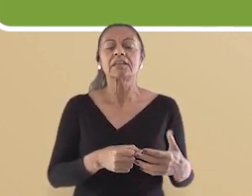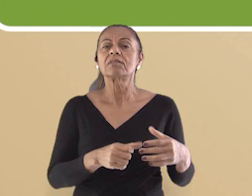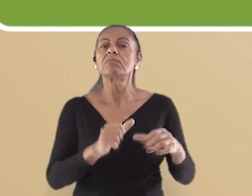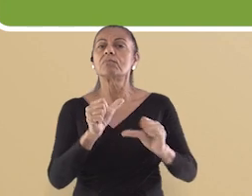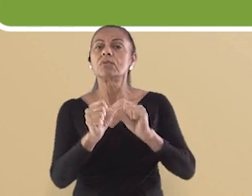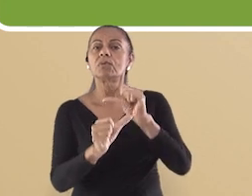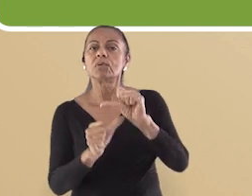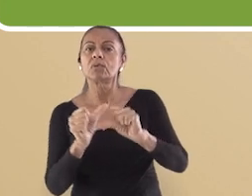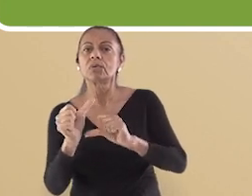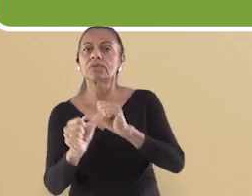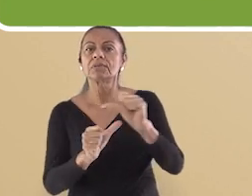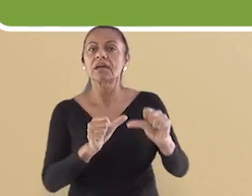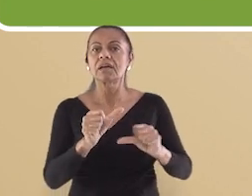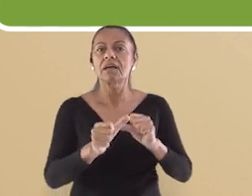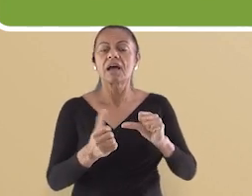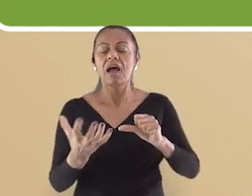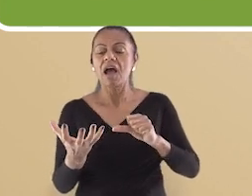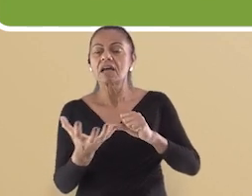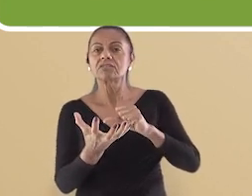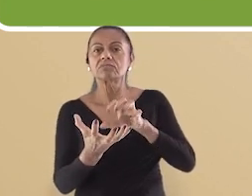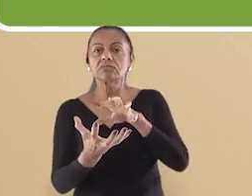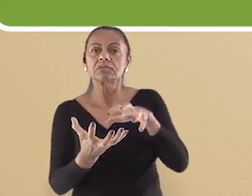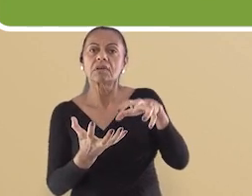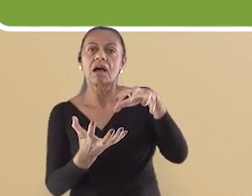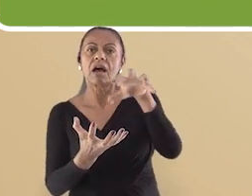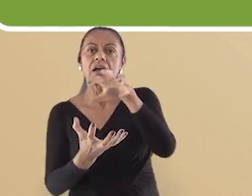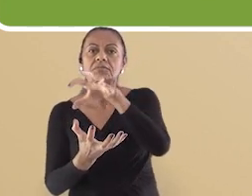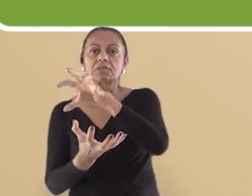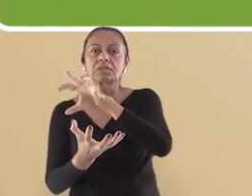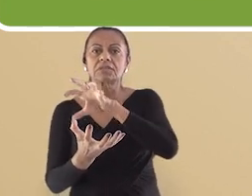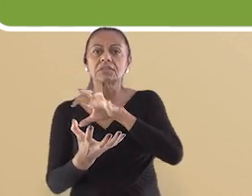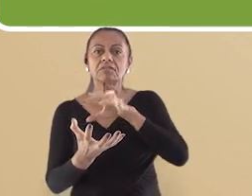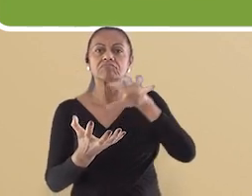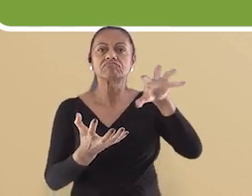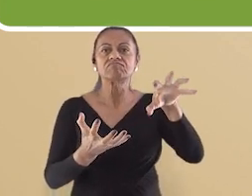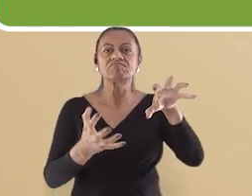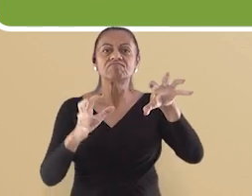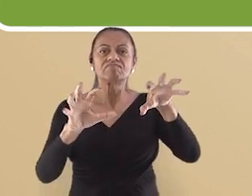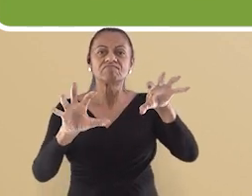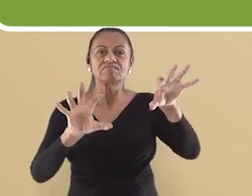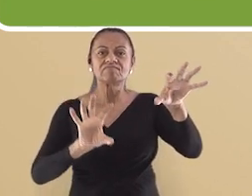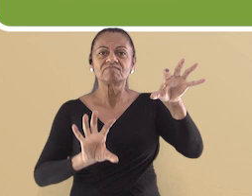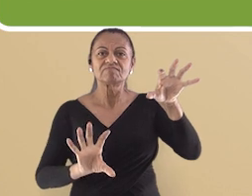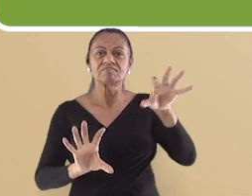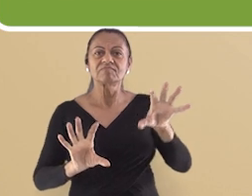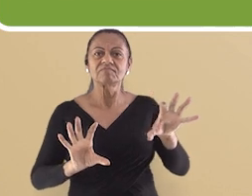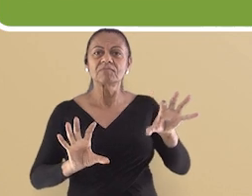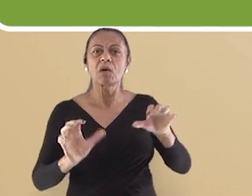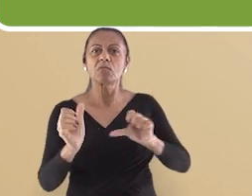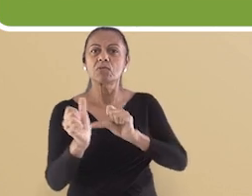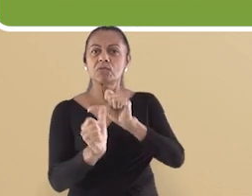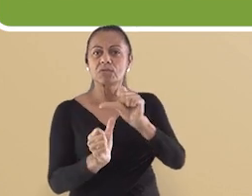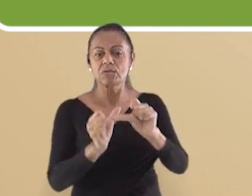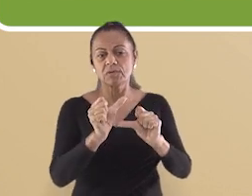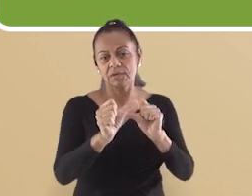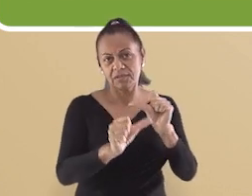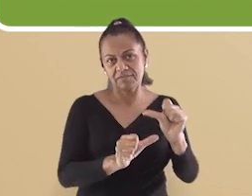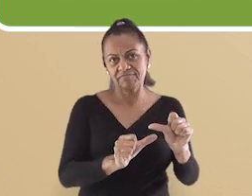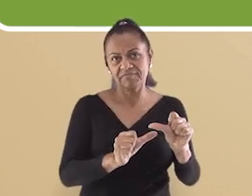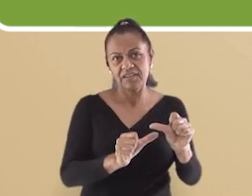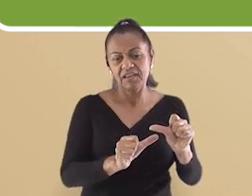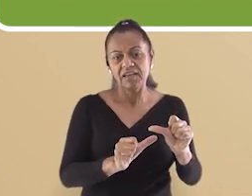maior parte das formas de vida e muda a posição dos continentes, além de mudar a composição do ar. E isso